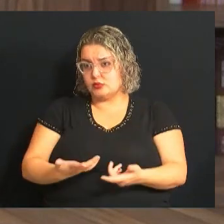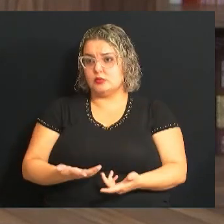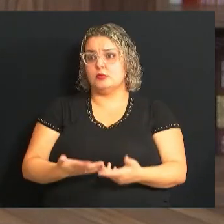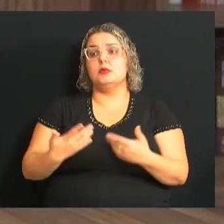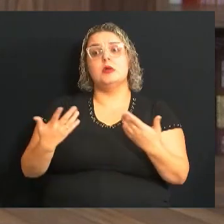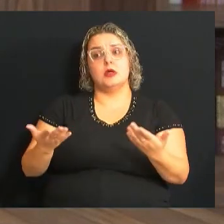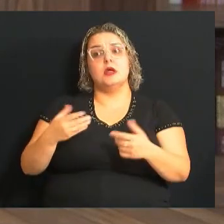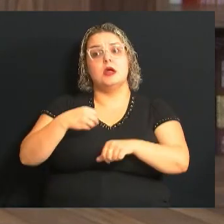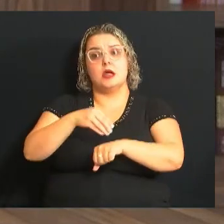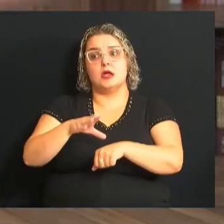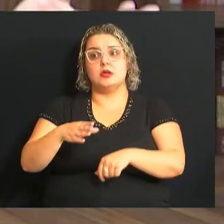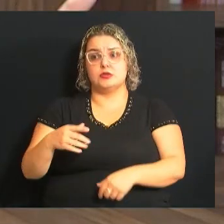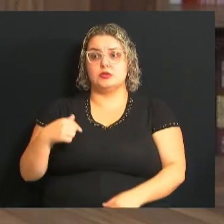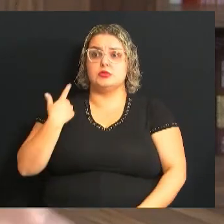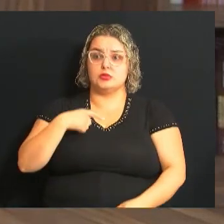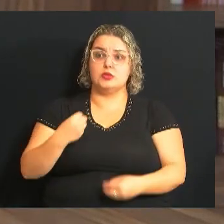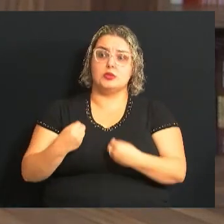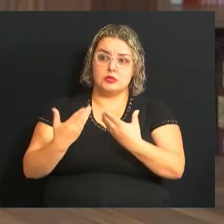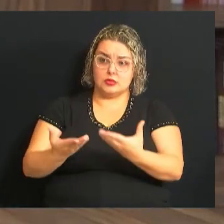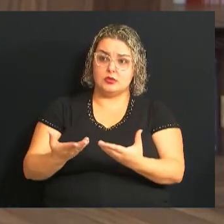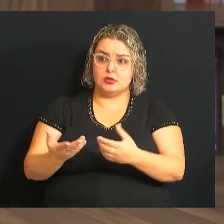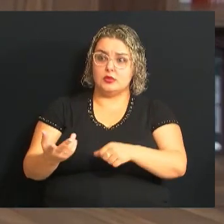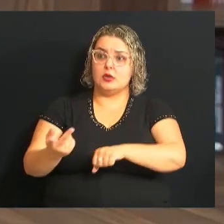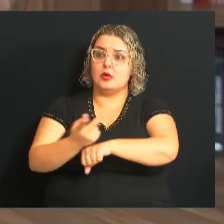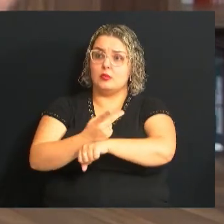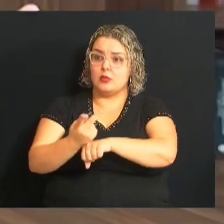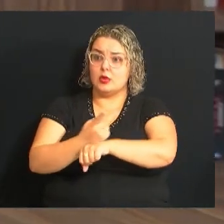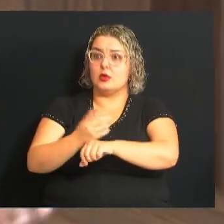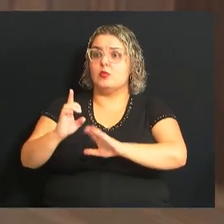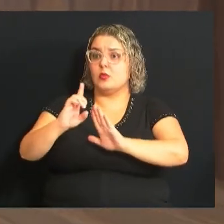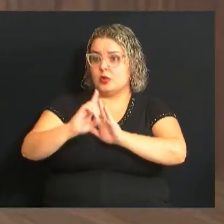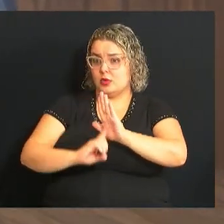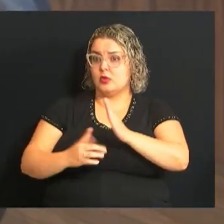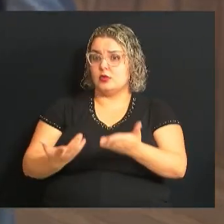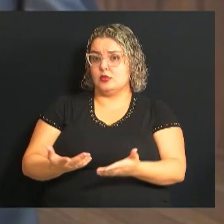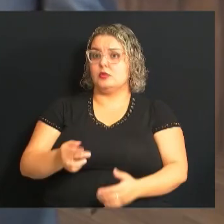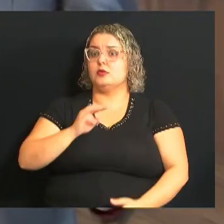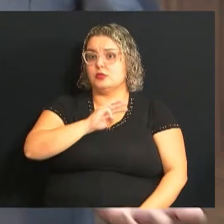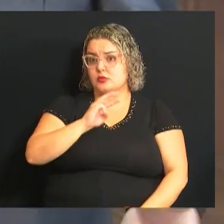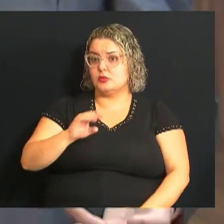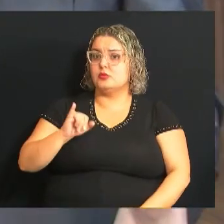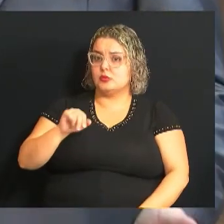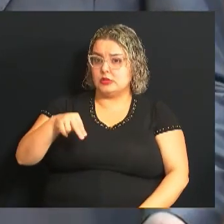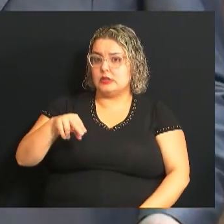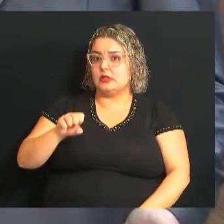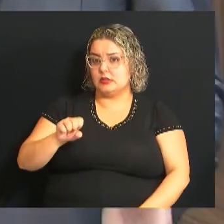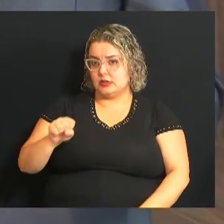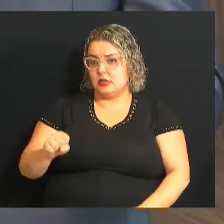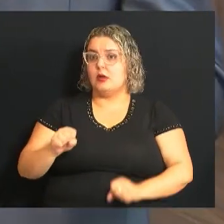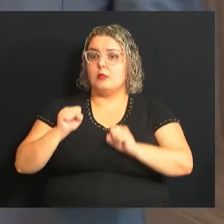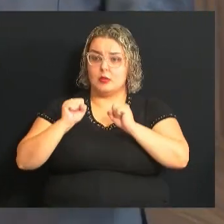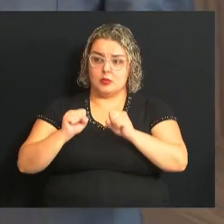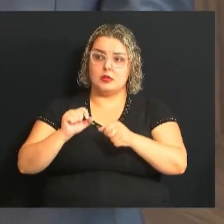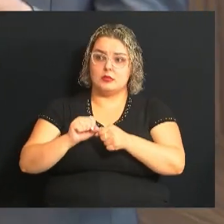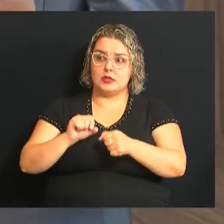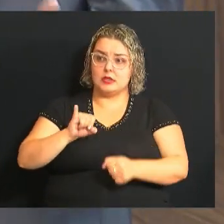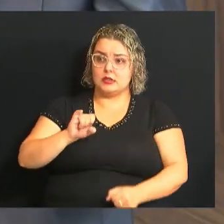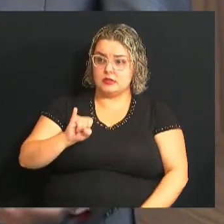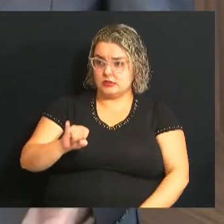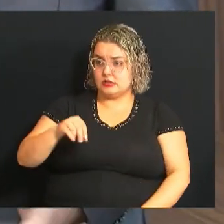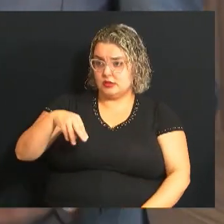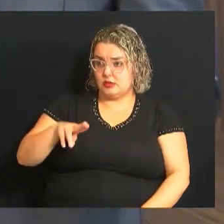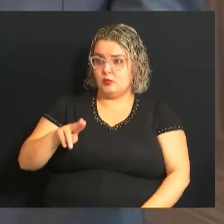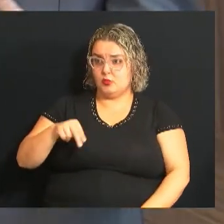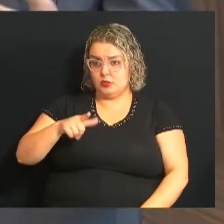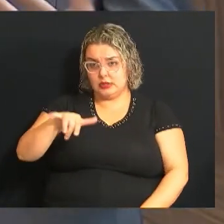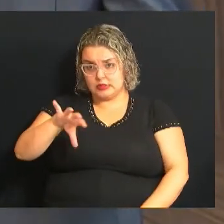dica que a gente dá é buscar seus direitos, entrar no site do INSS para poder fazer a simulação, se compensa ou não